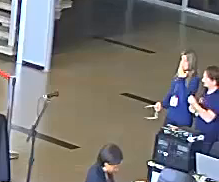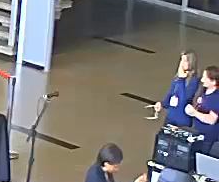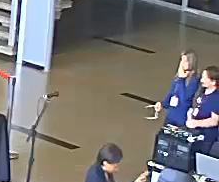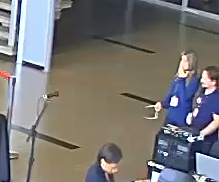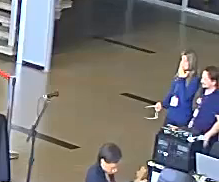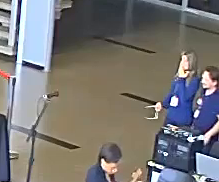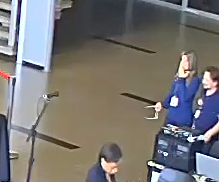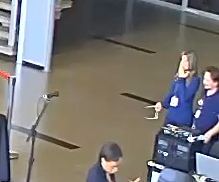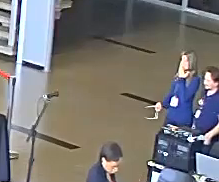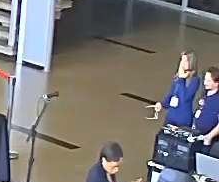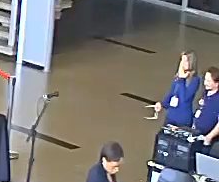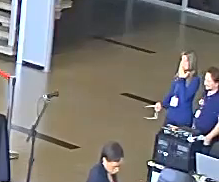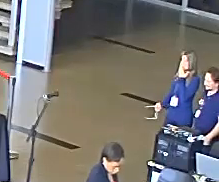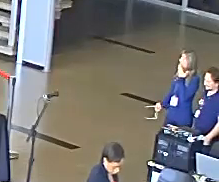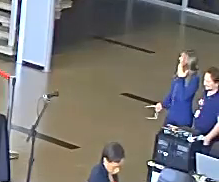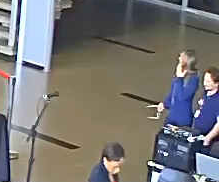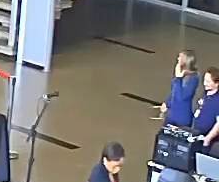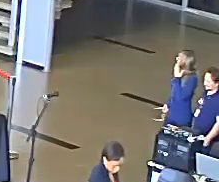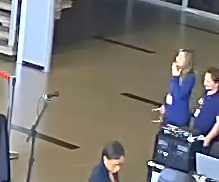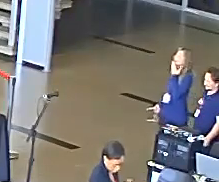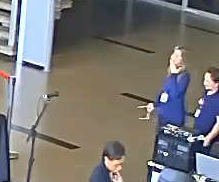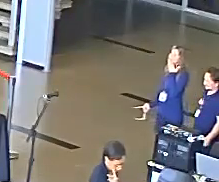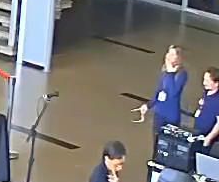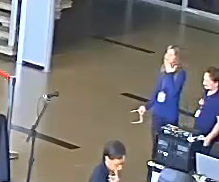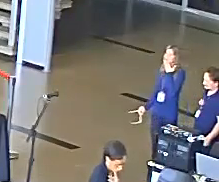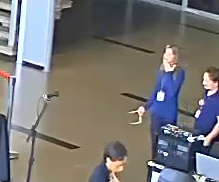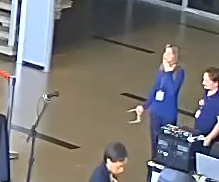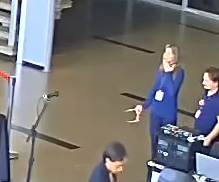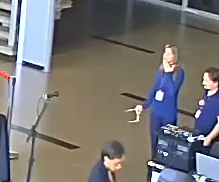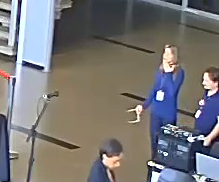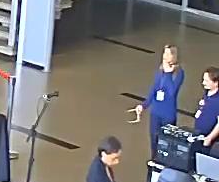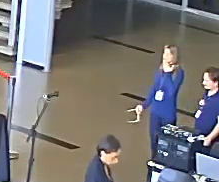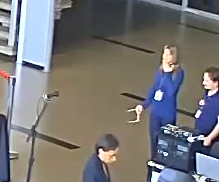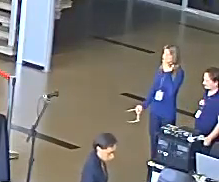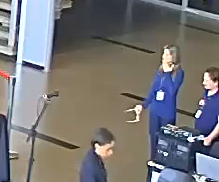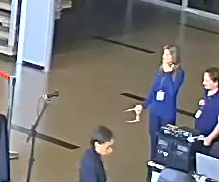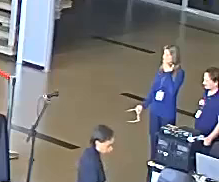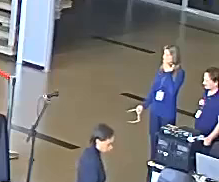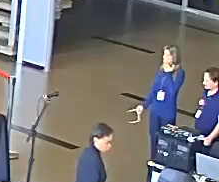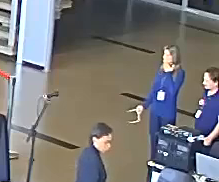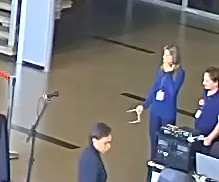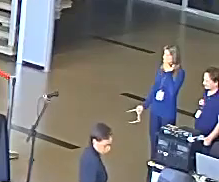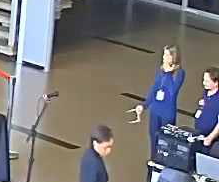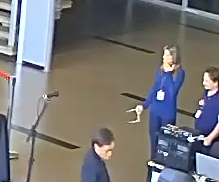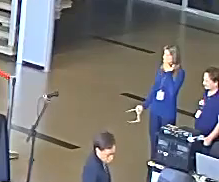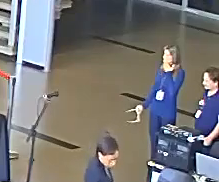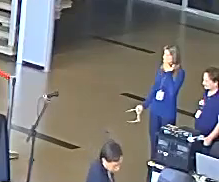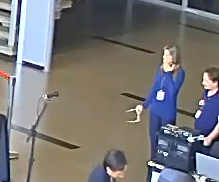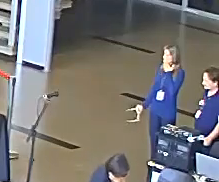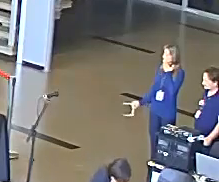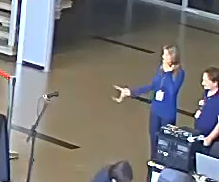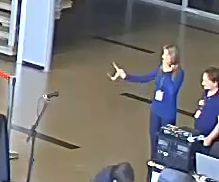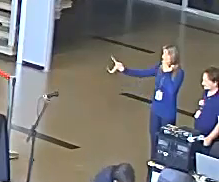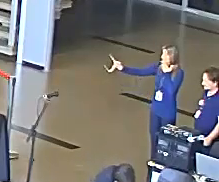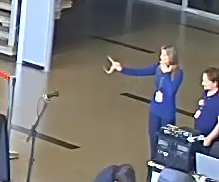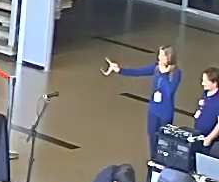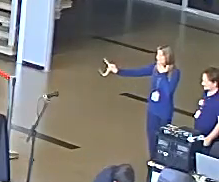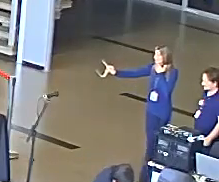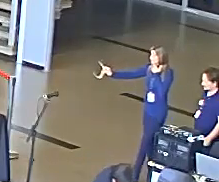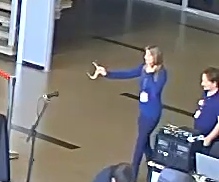tava mas essa eu não sabia muito interessante falei com o Betão aqui né Betão bem vou passar então